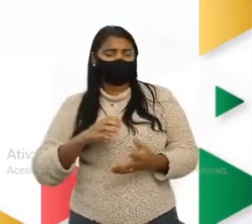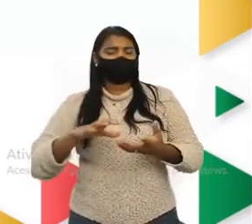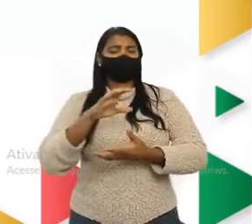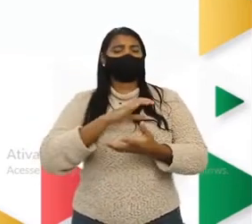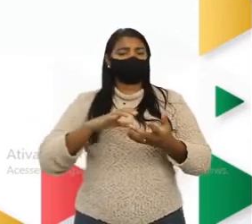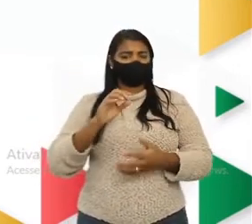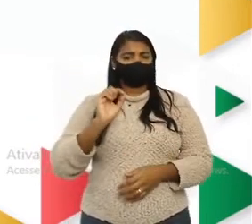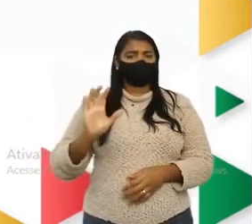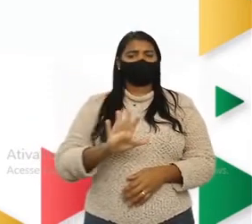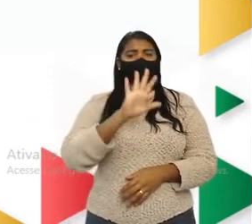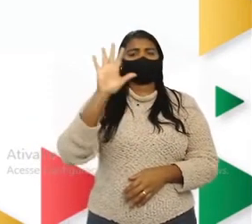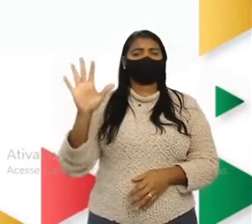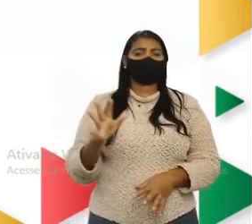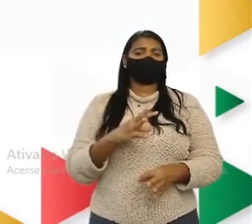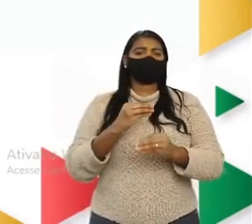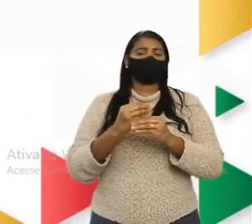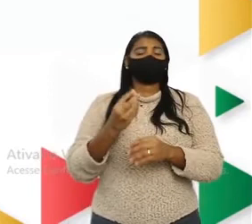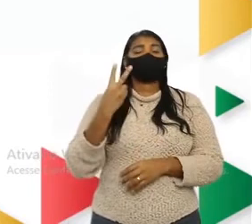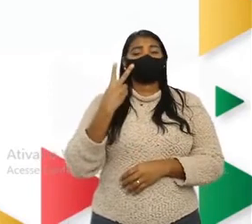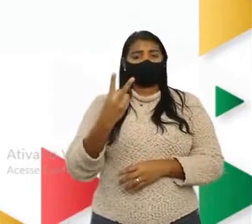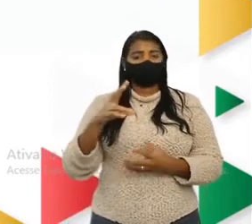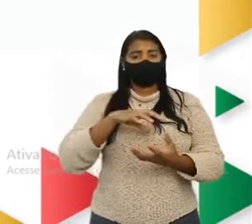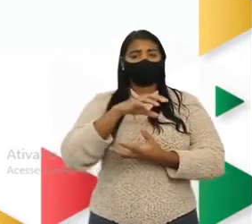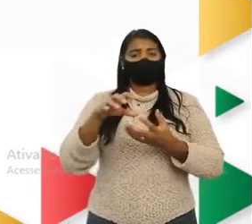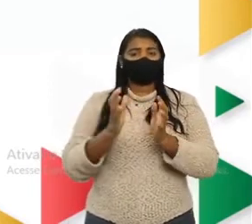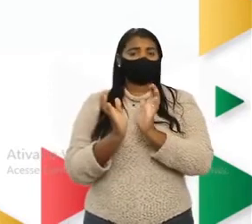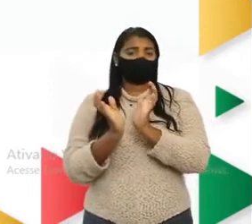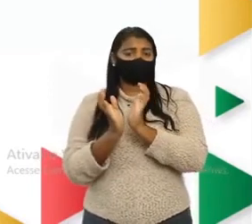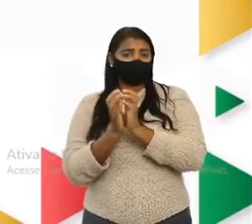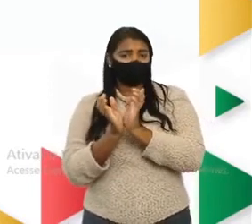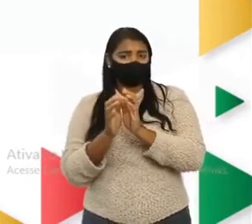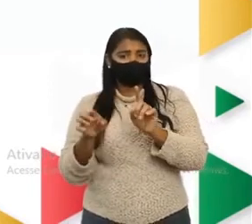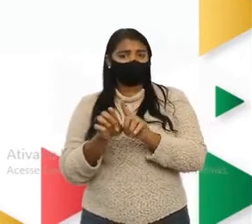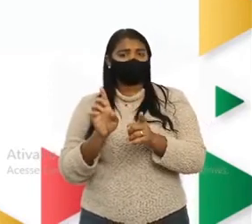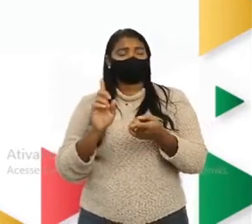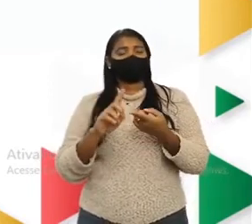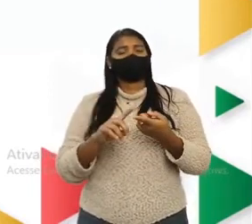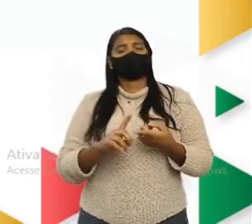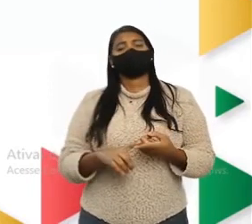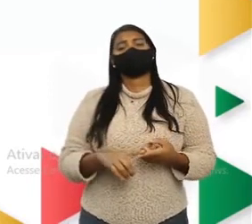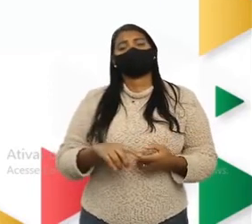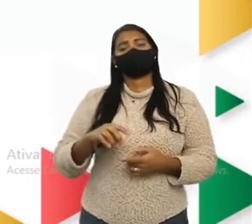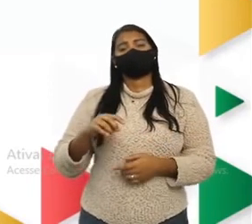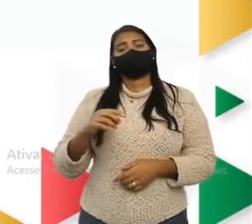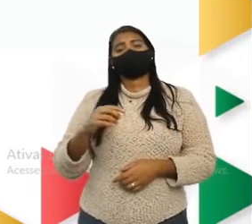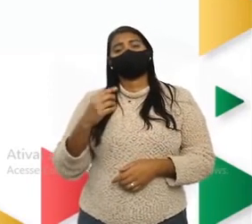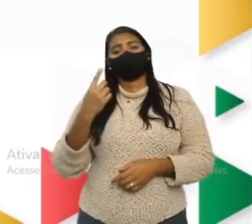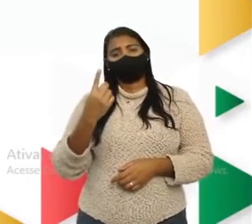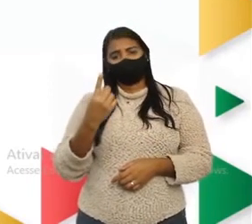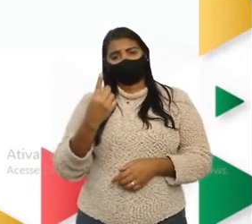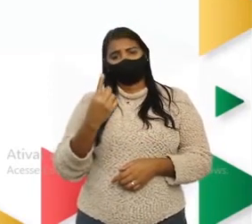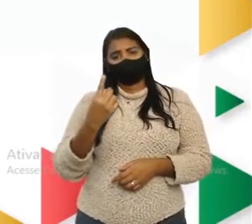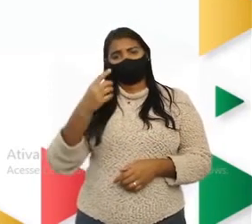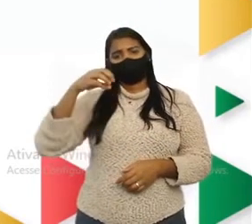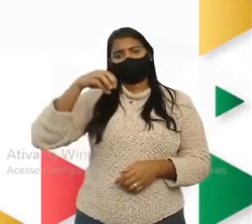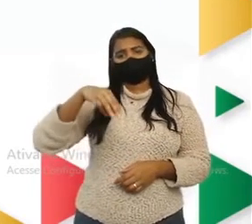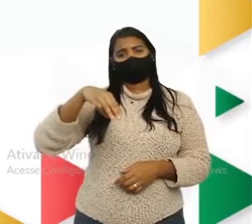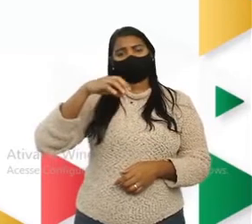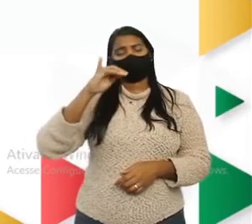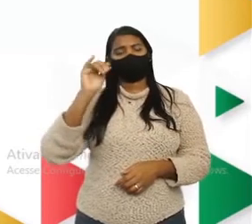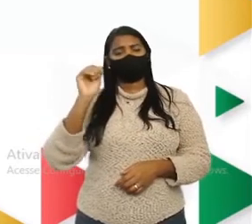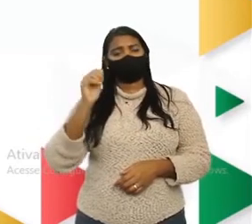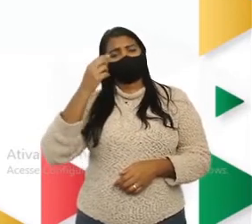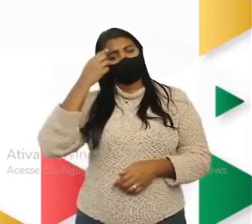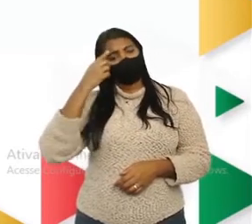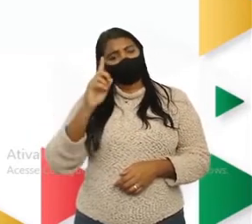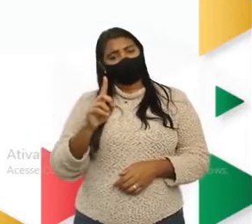20, duas grandes greves aqui em Pernambuco, e a formação do 1º de maio, consagrando o dia, né, da